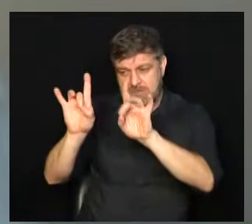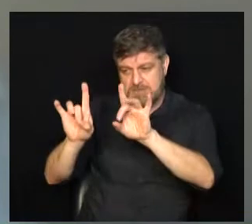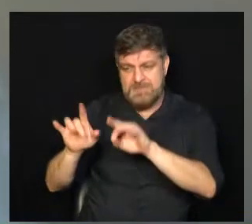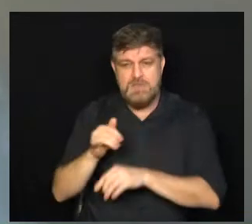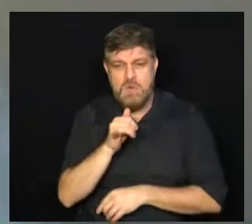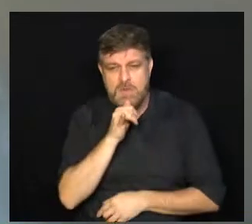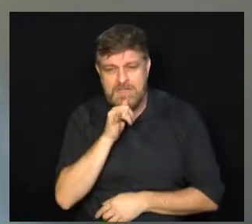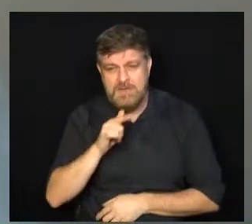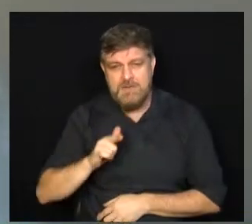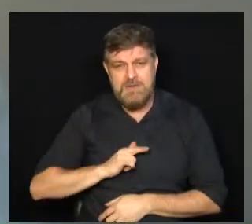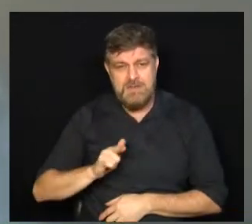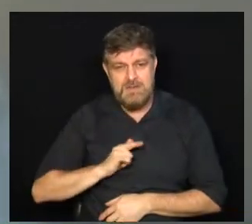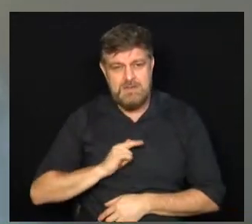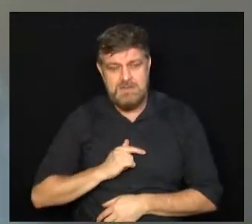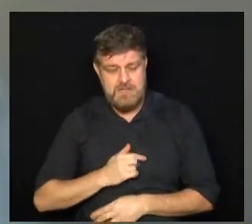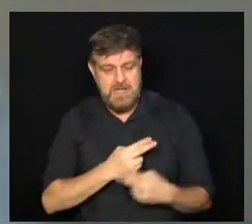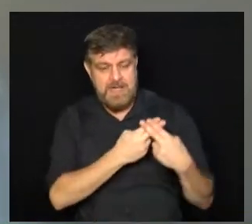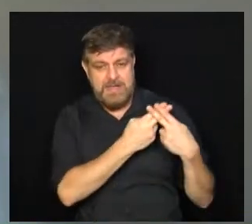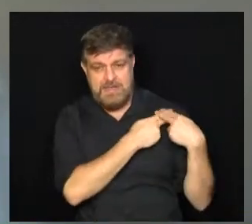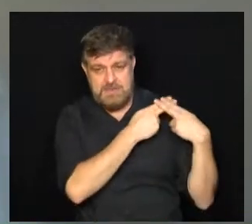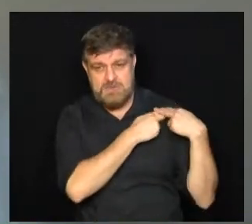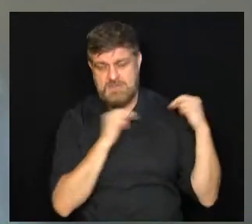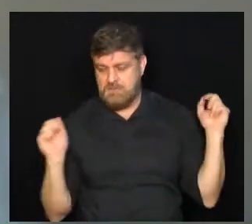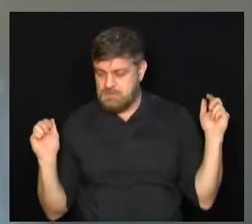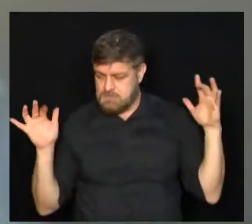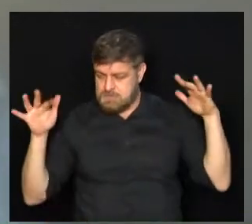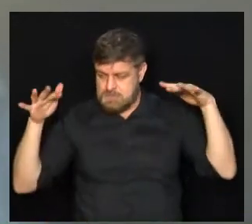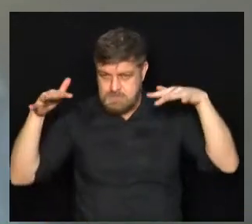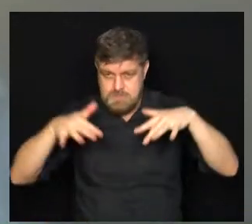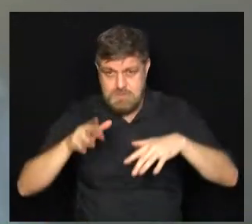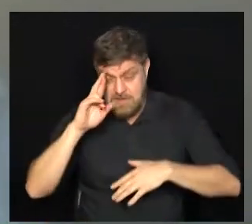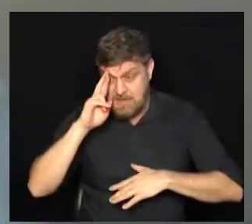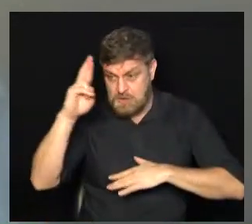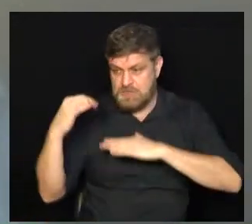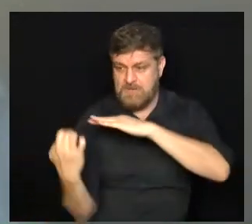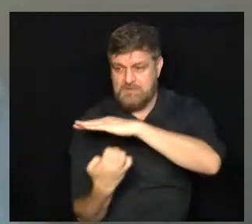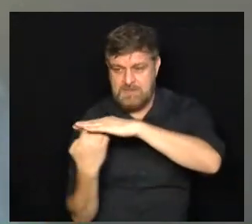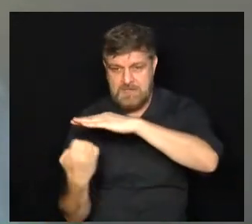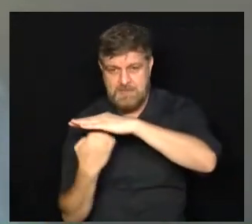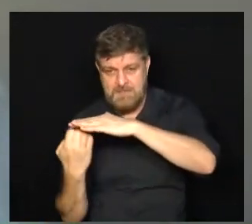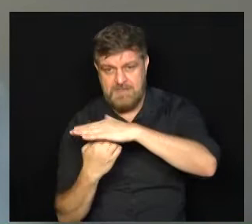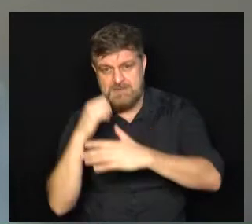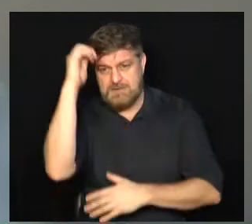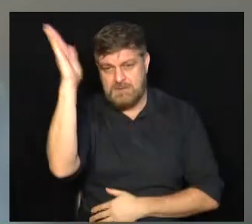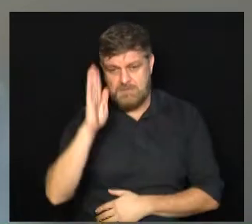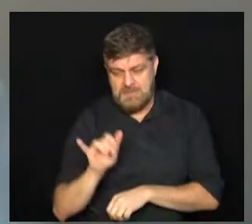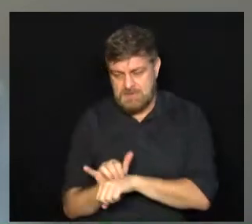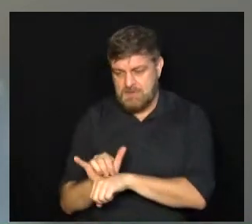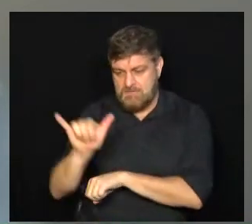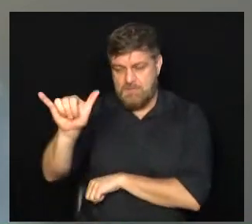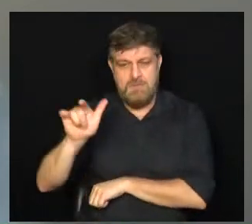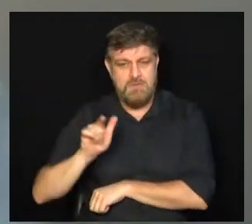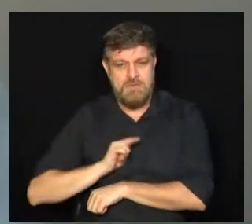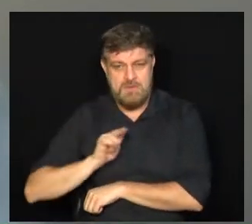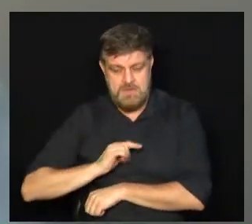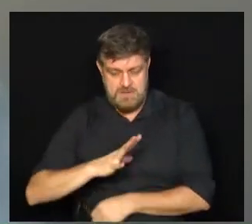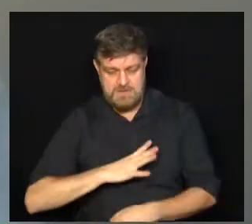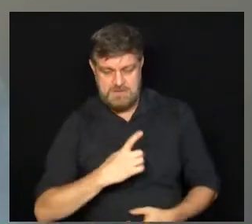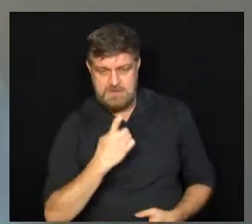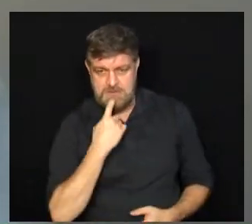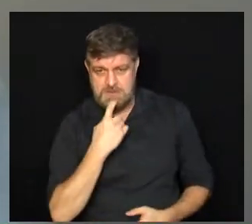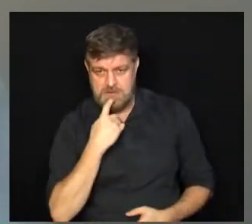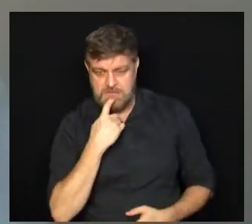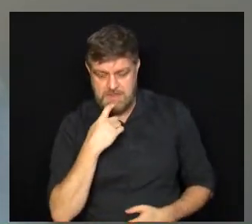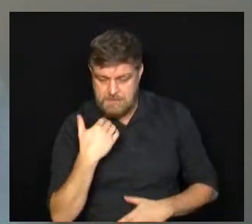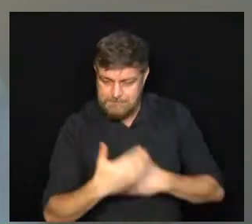exemplo, reunir inúmeras autoridades e empresários da aviação civil brasileira, trazendo inúmeros benefícios ao município